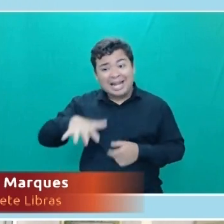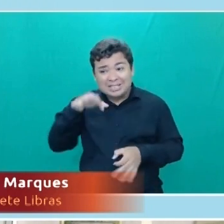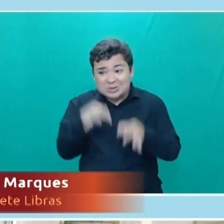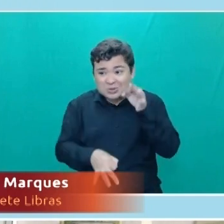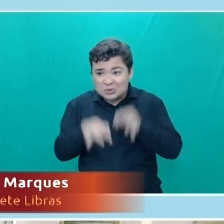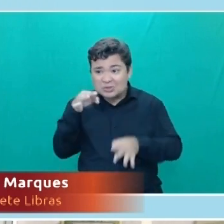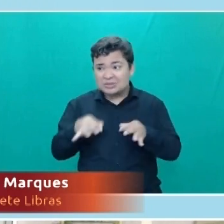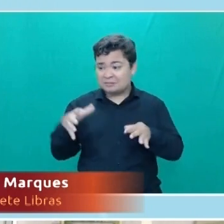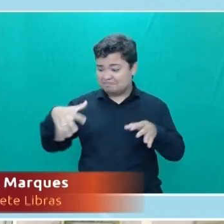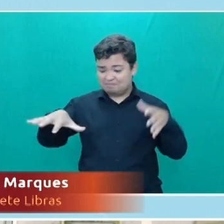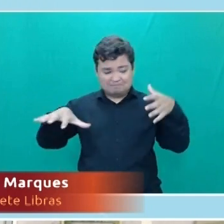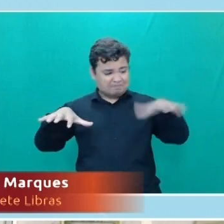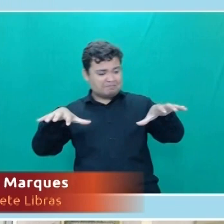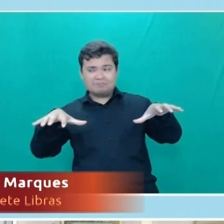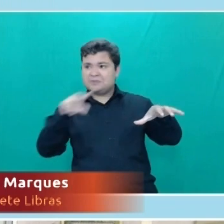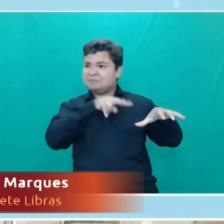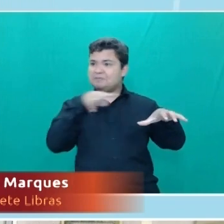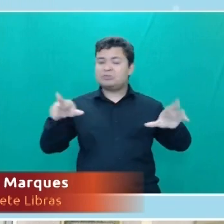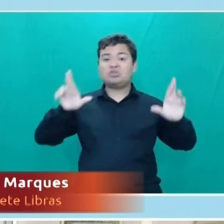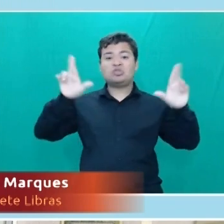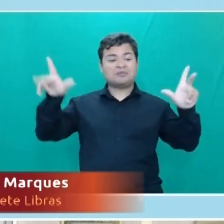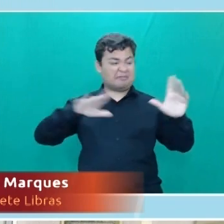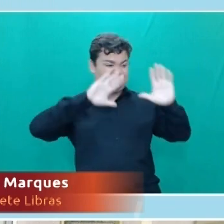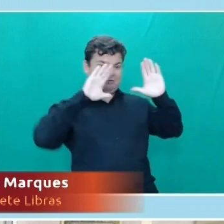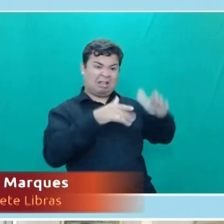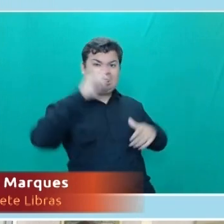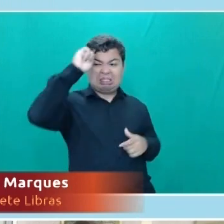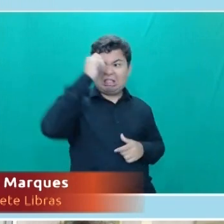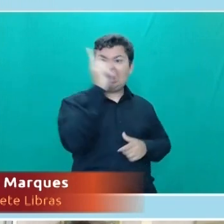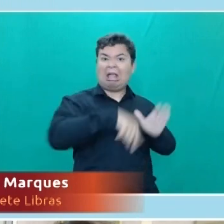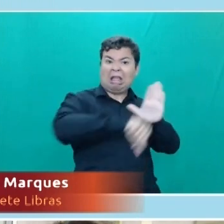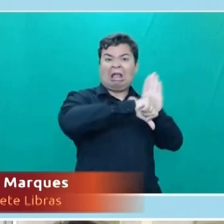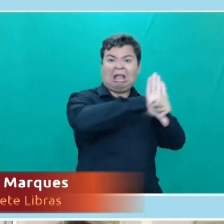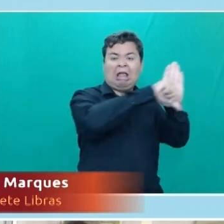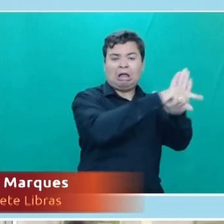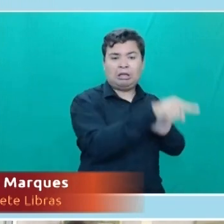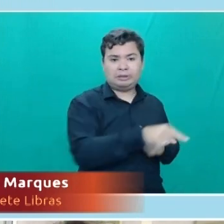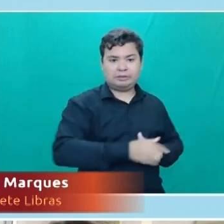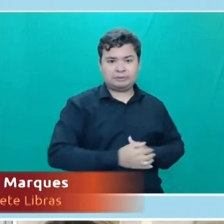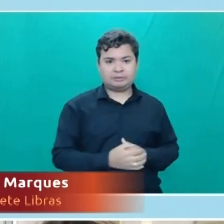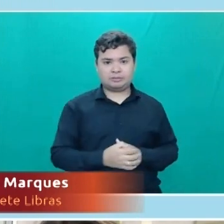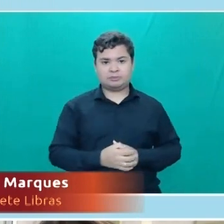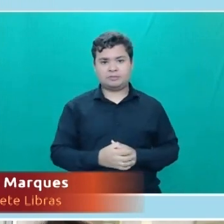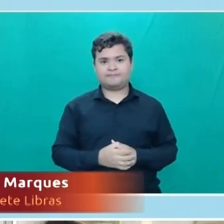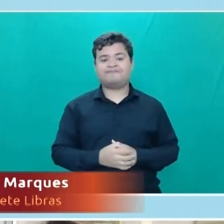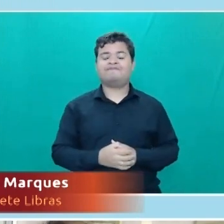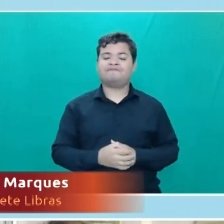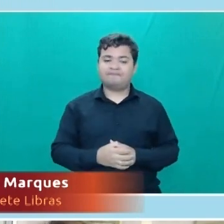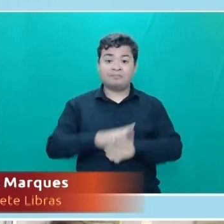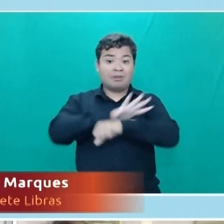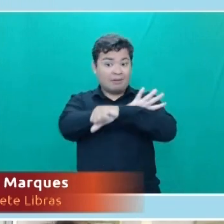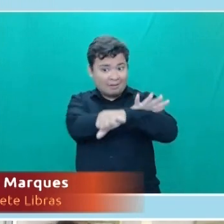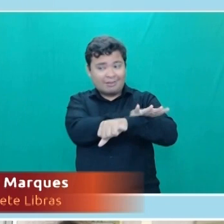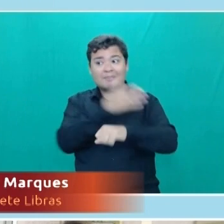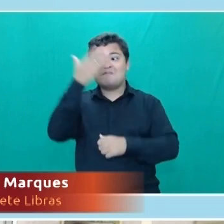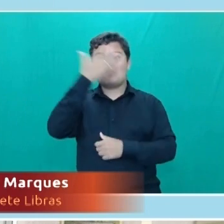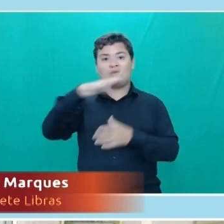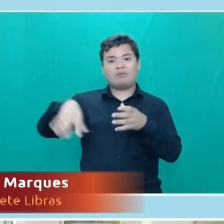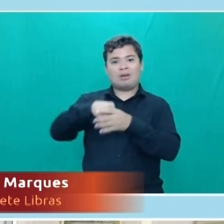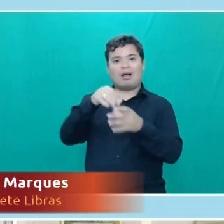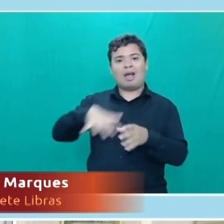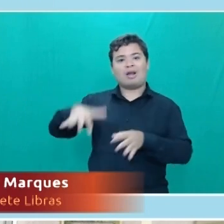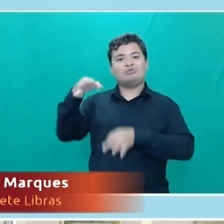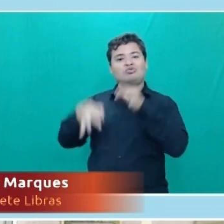sistema de justiça em relação às pessoas negras. E esse racismo, ele aparece no sistema de justiça criminal, não